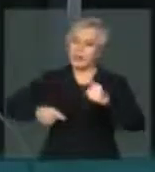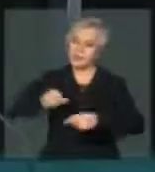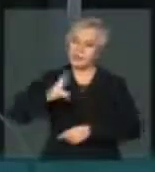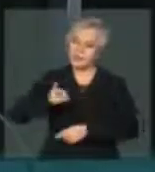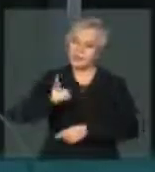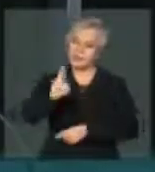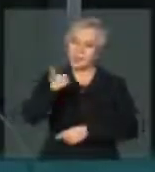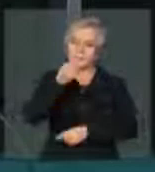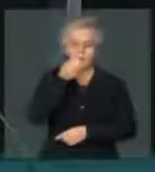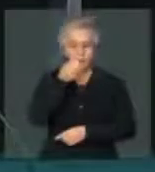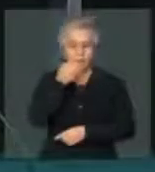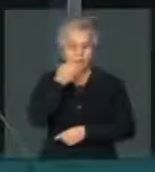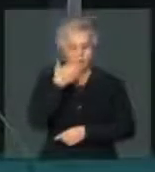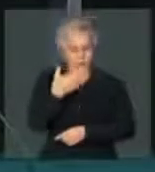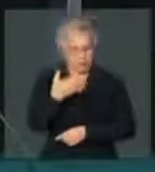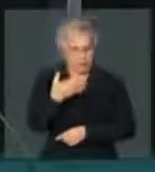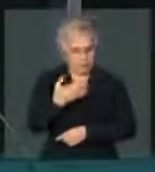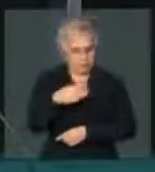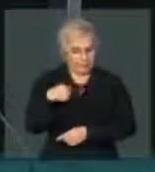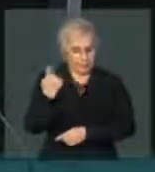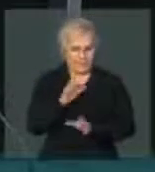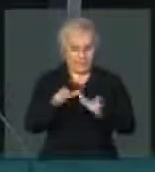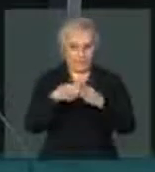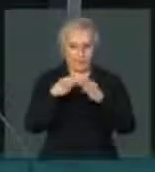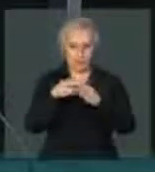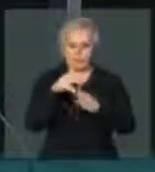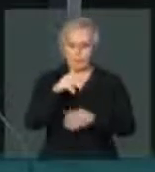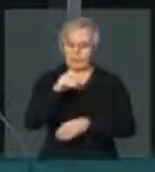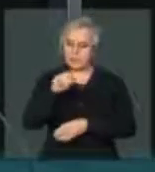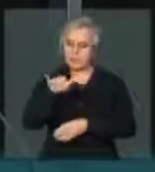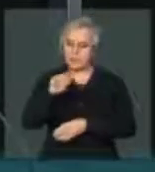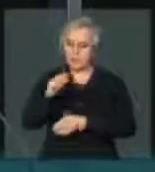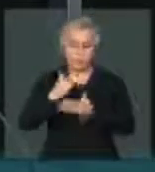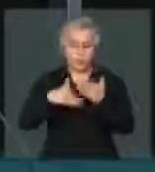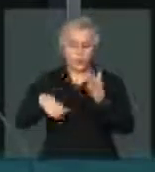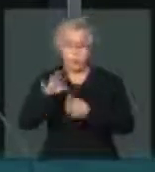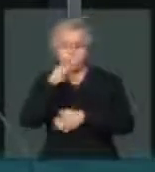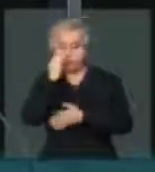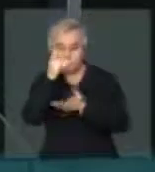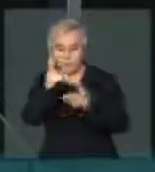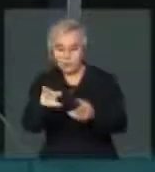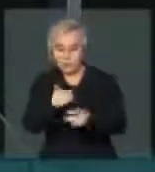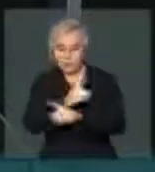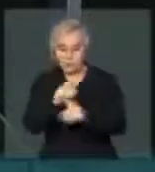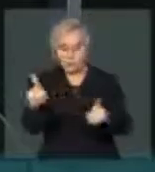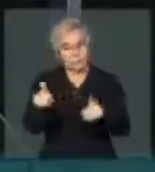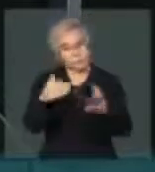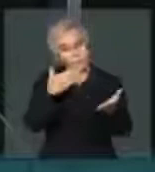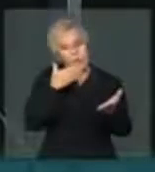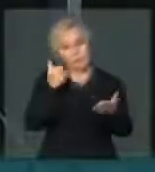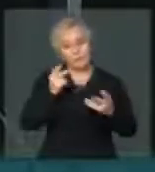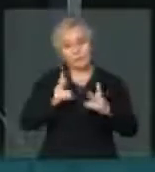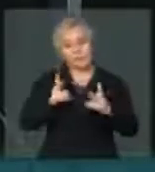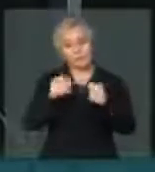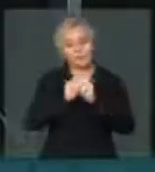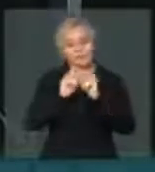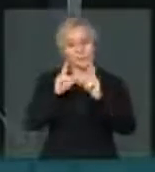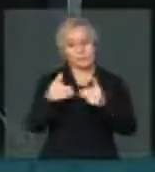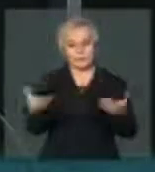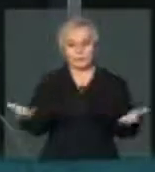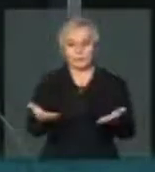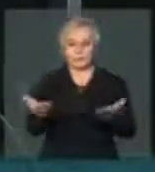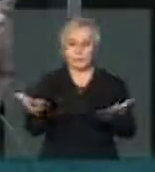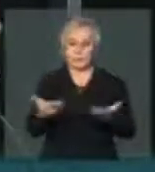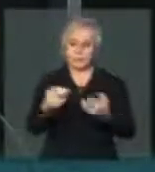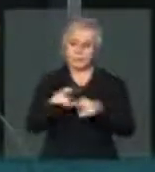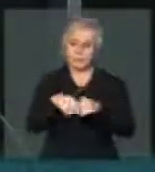temos uma posição consolidada e cristalizada, é melhor manter o sistema como está, até porque a experiência dos